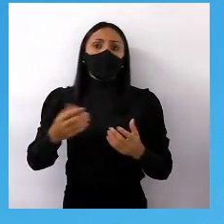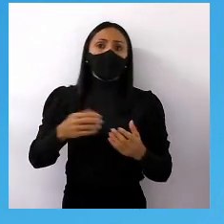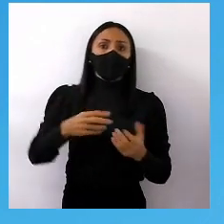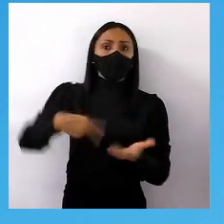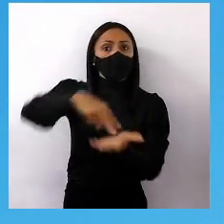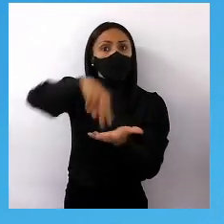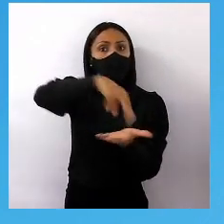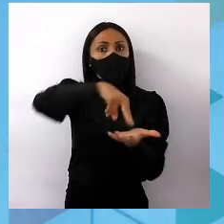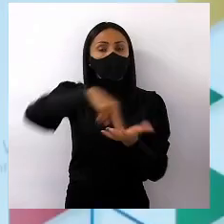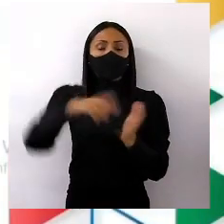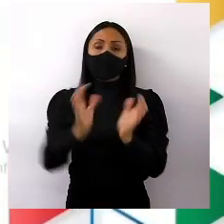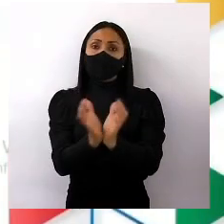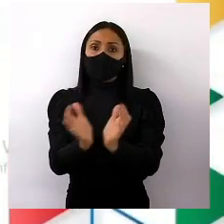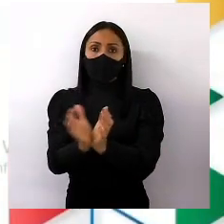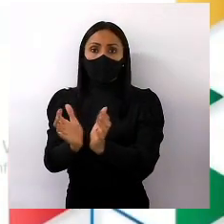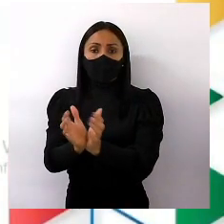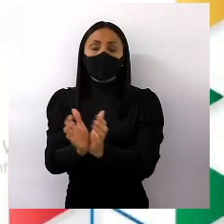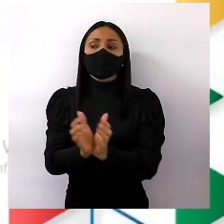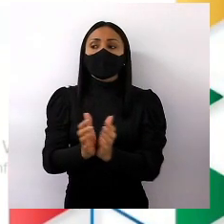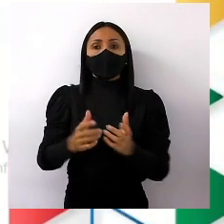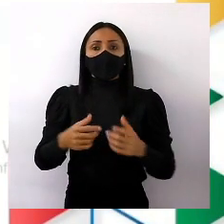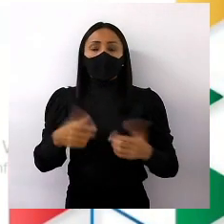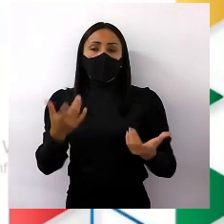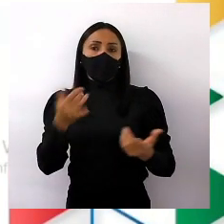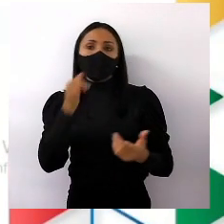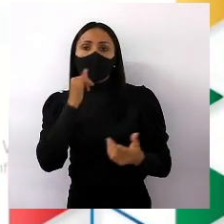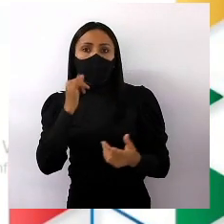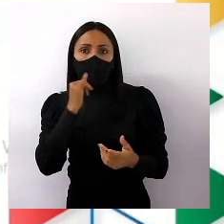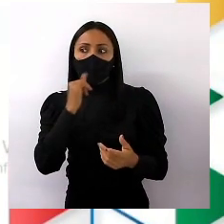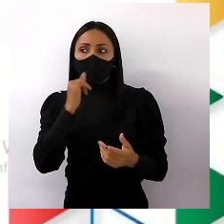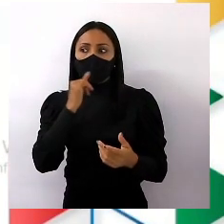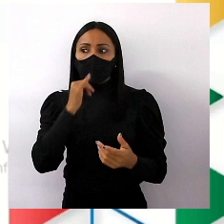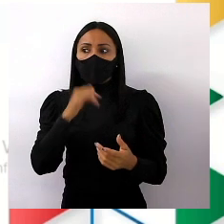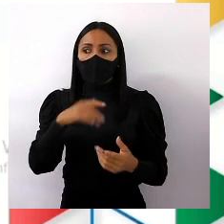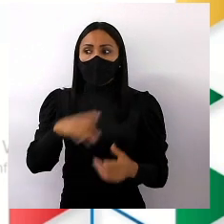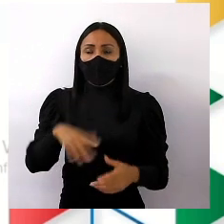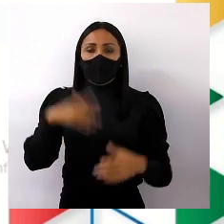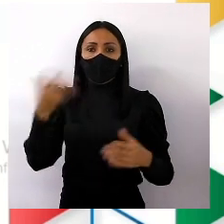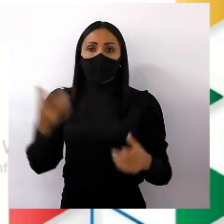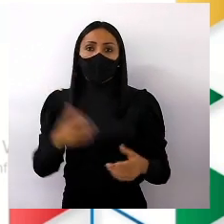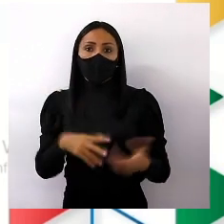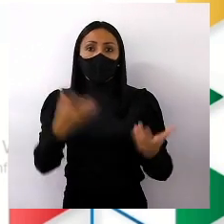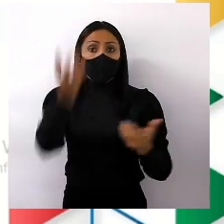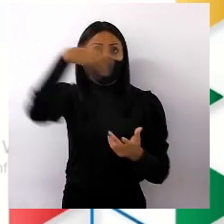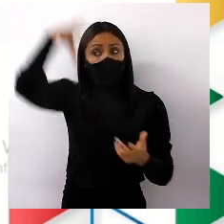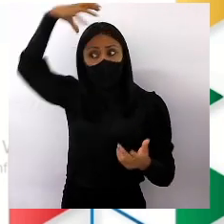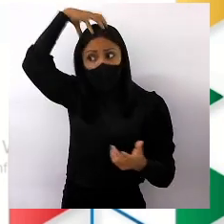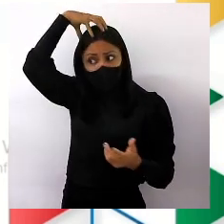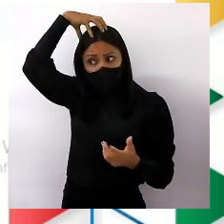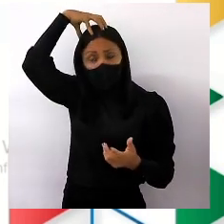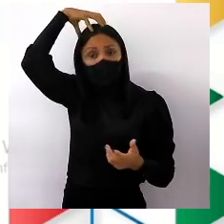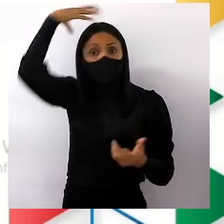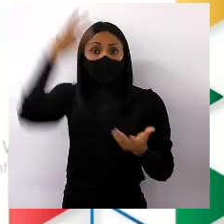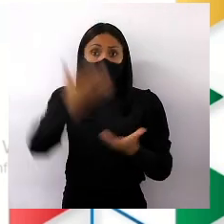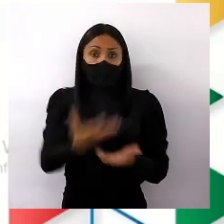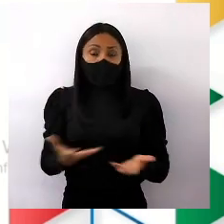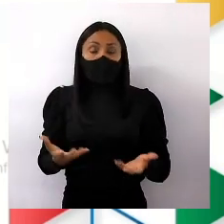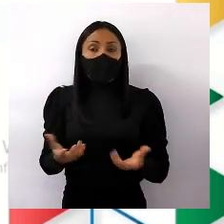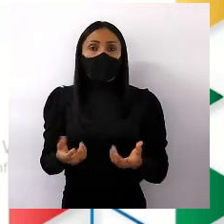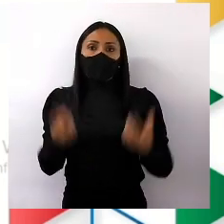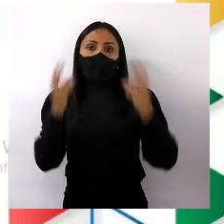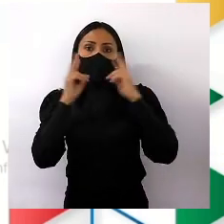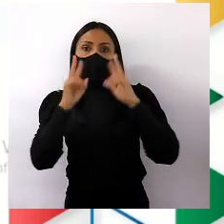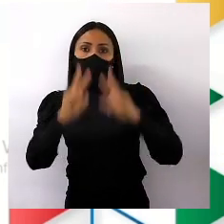esse grupo de dança, aí, por exemplo, eles estão com uma indumentária de reisado, né? Então, veja que